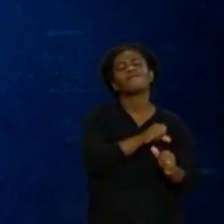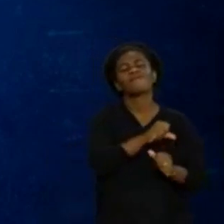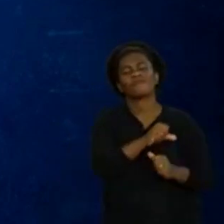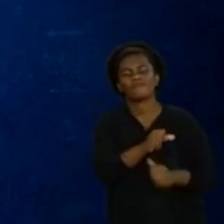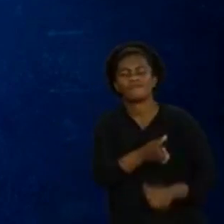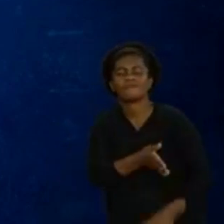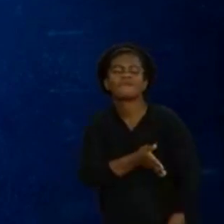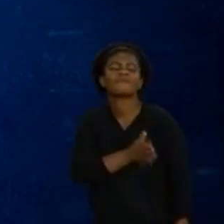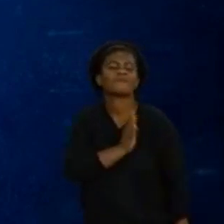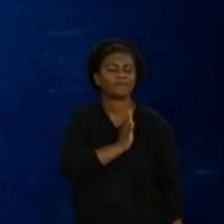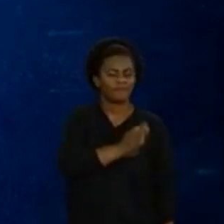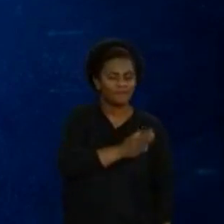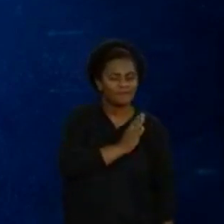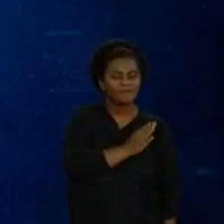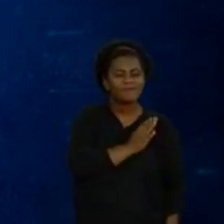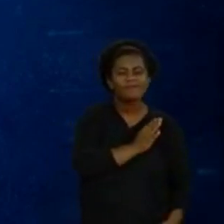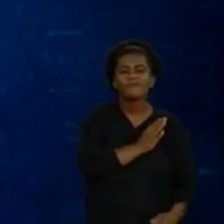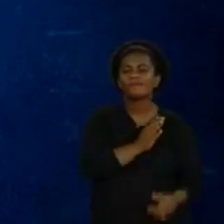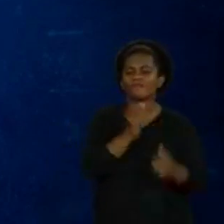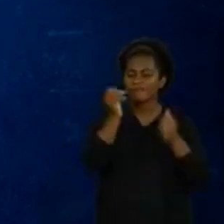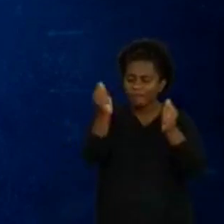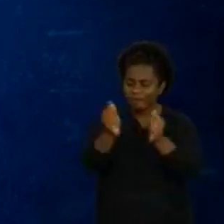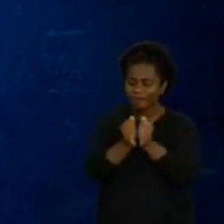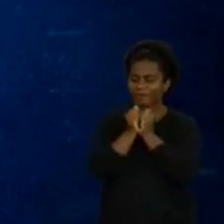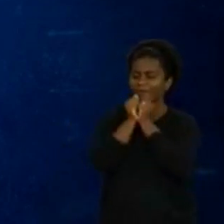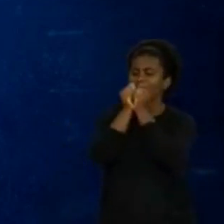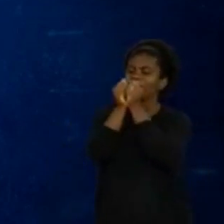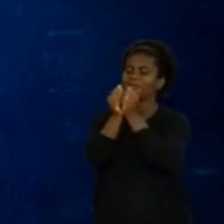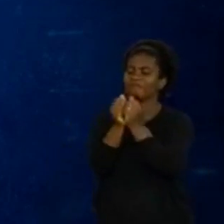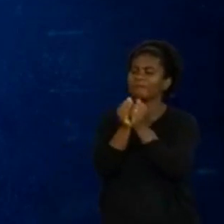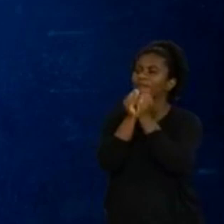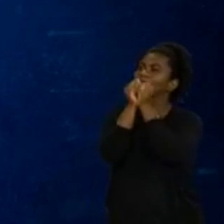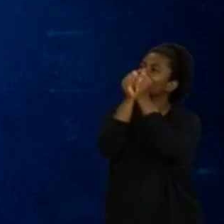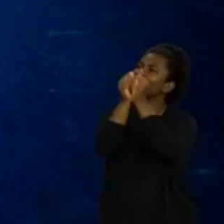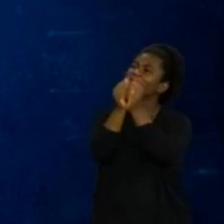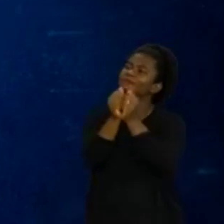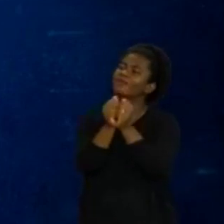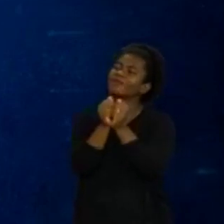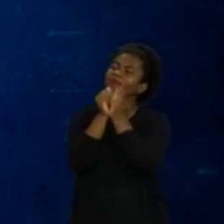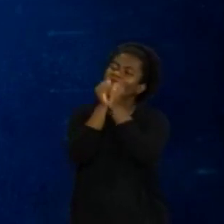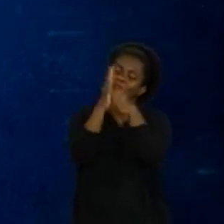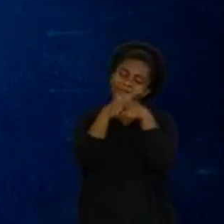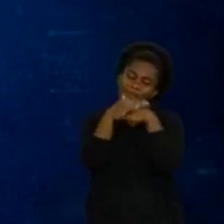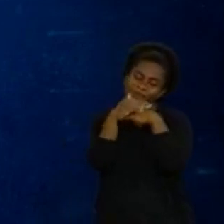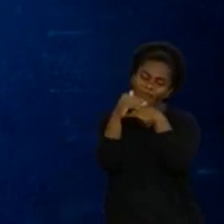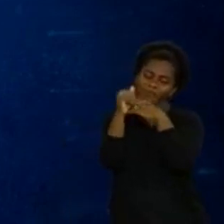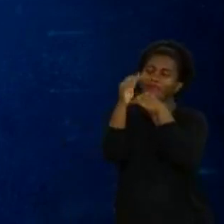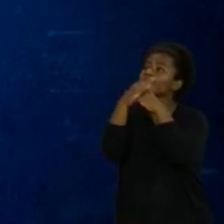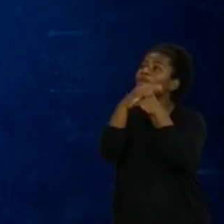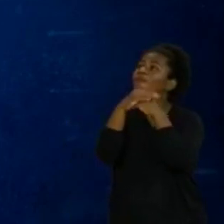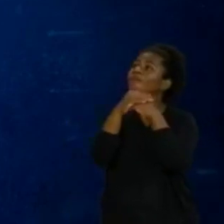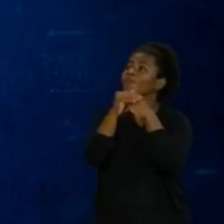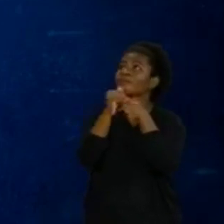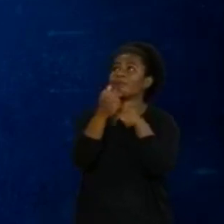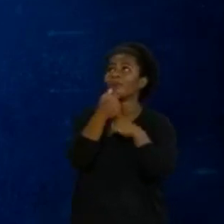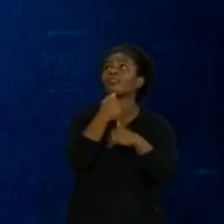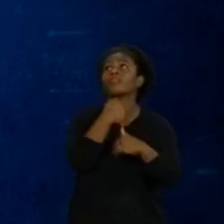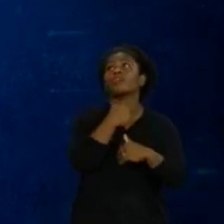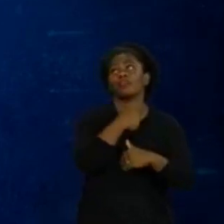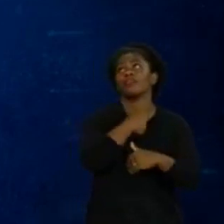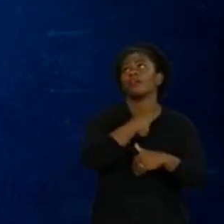coração, e me leva nos teus braços, e me leva nos teus braços. Te